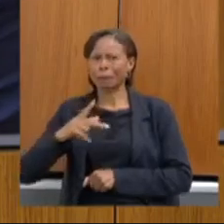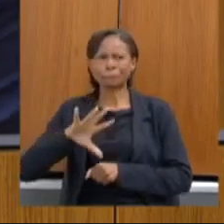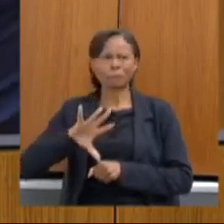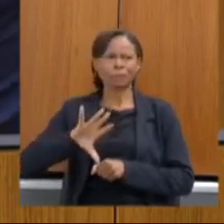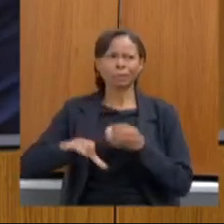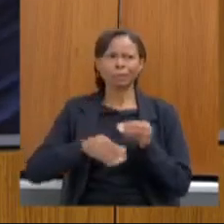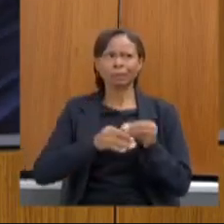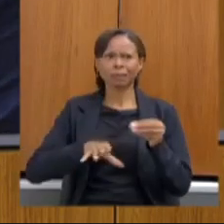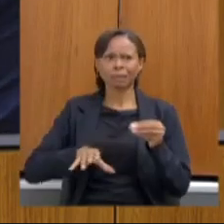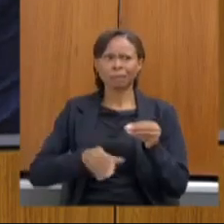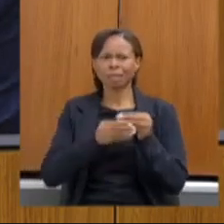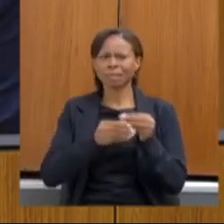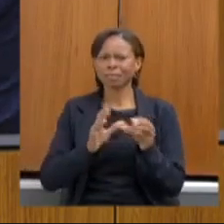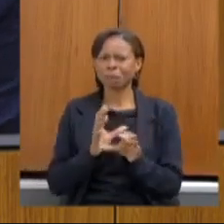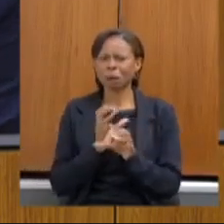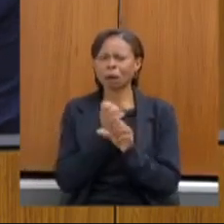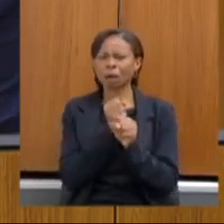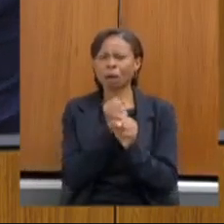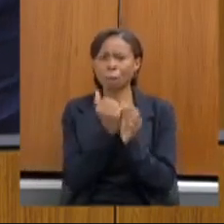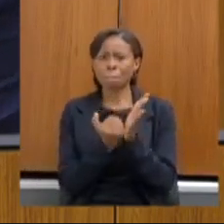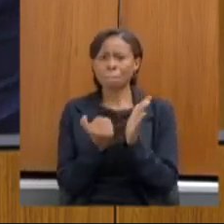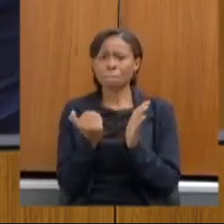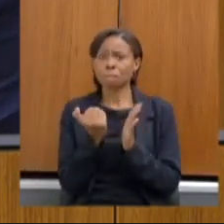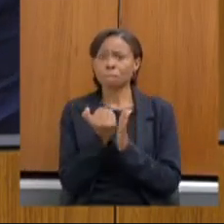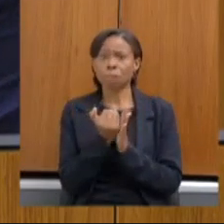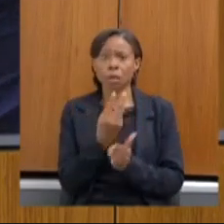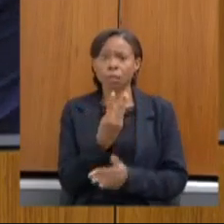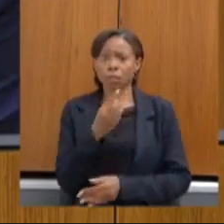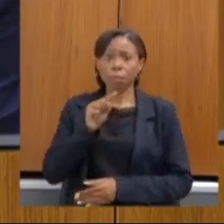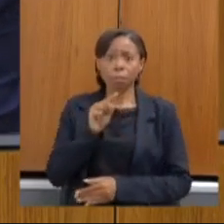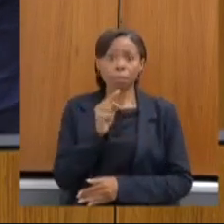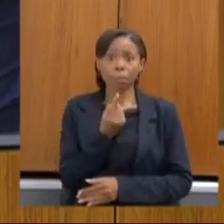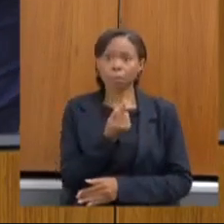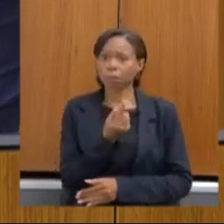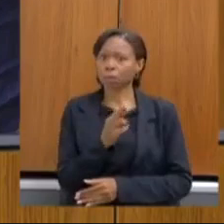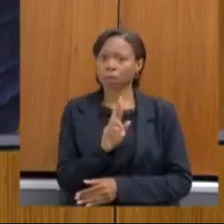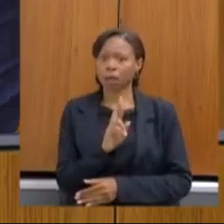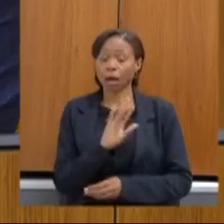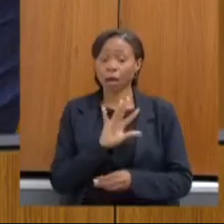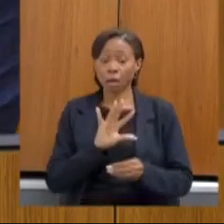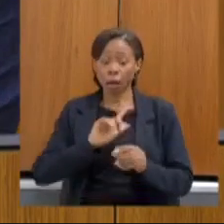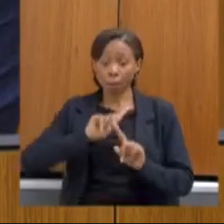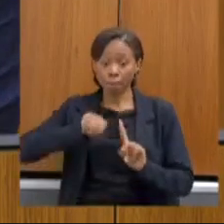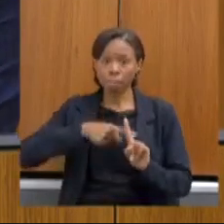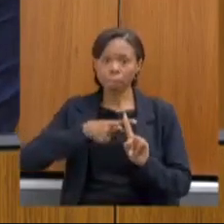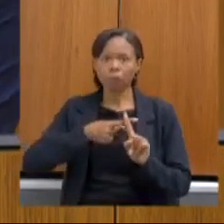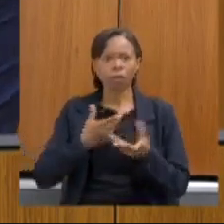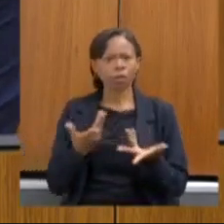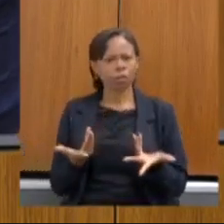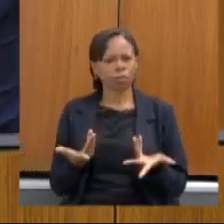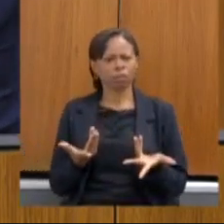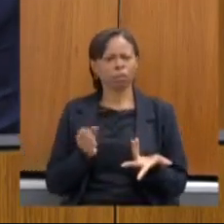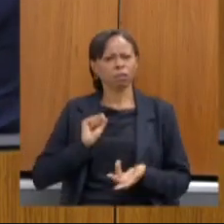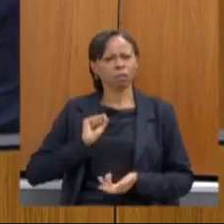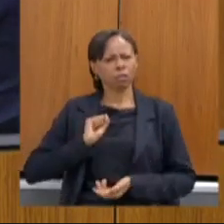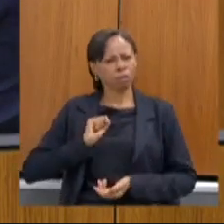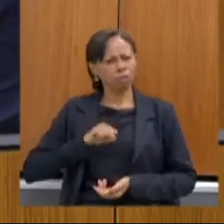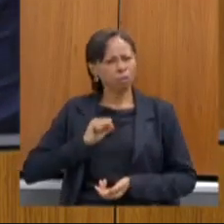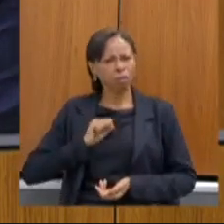o que no fim do quase 3 mil reais oi oi gente Isso é covardia